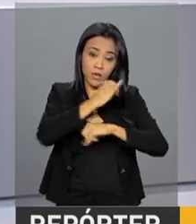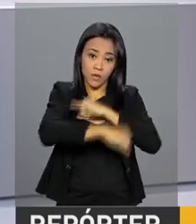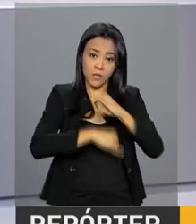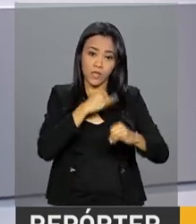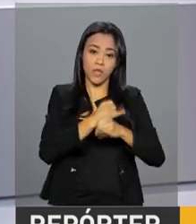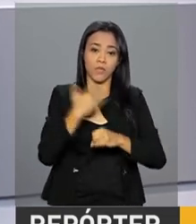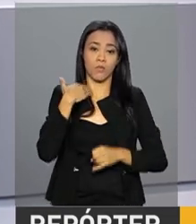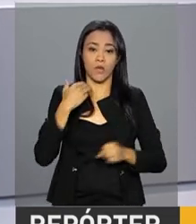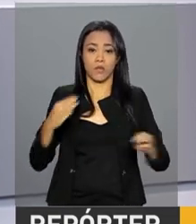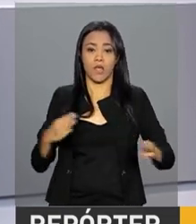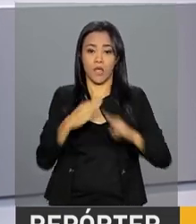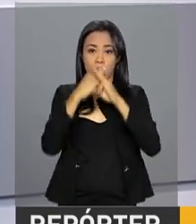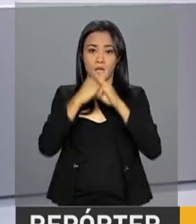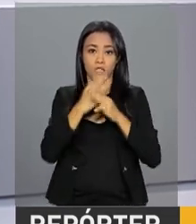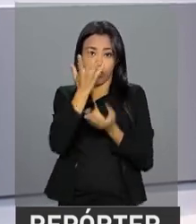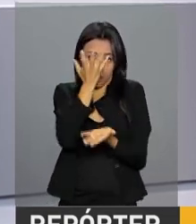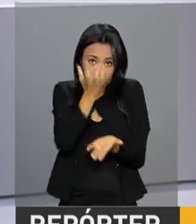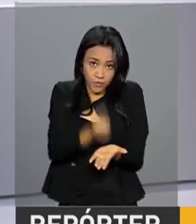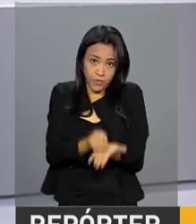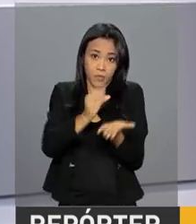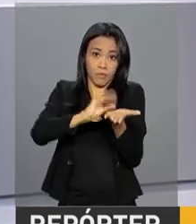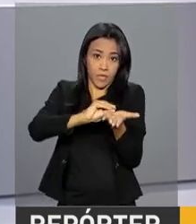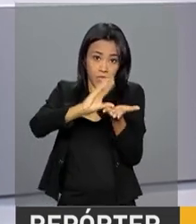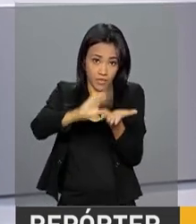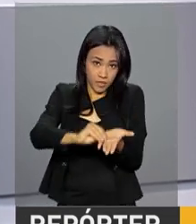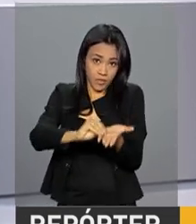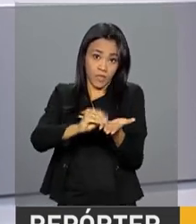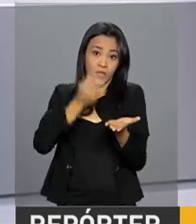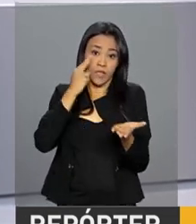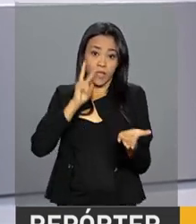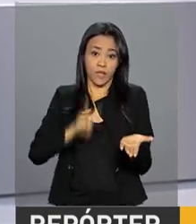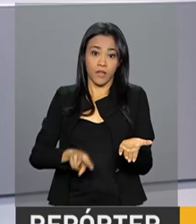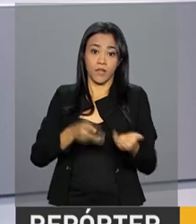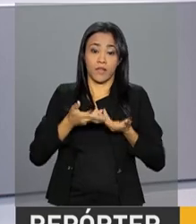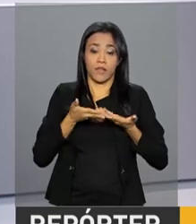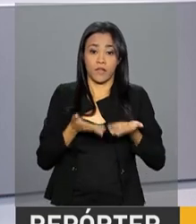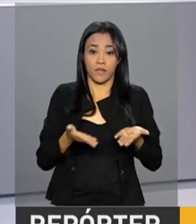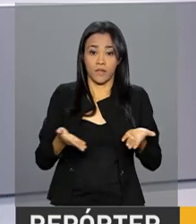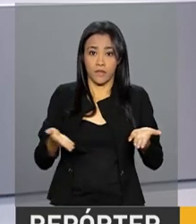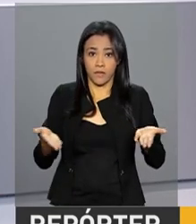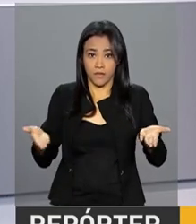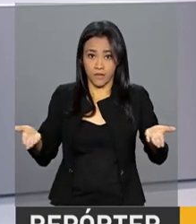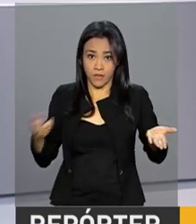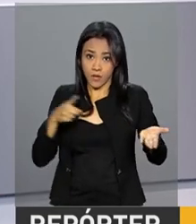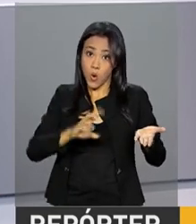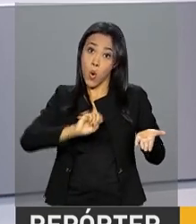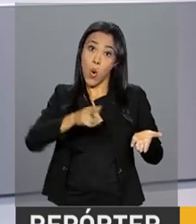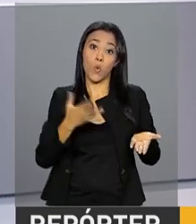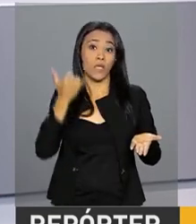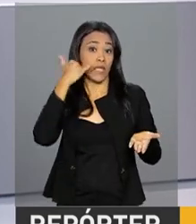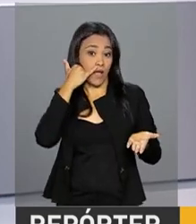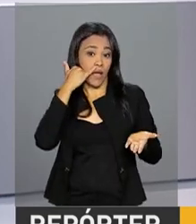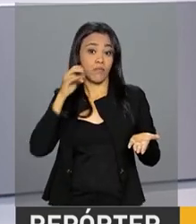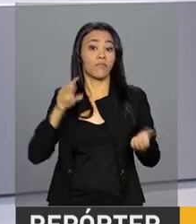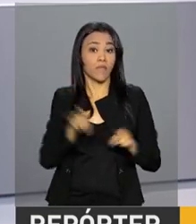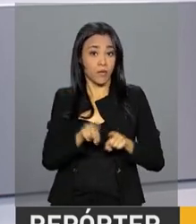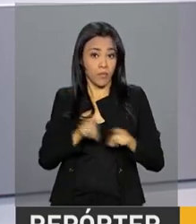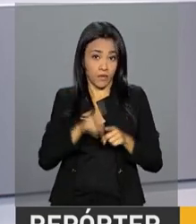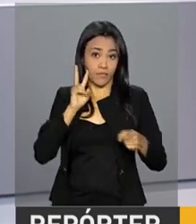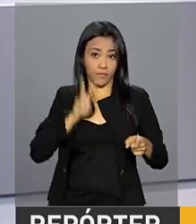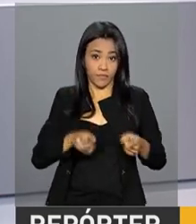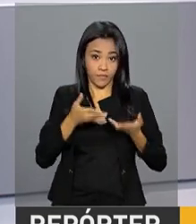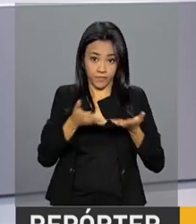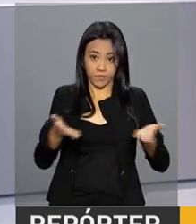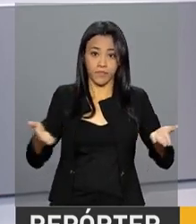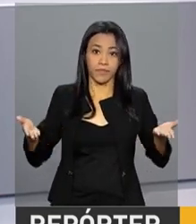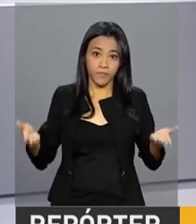econômica baixar o aplicativo baixos caixa trabalhador no celular ou ligar no 0800 726 02